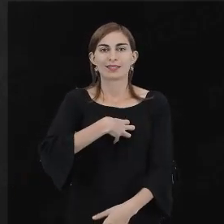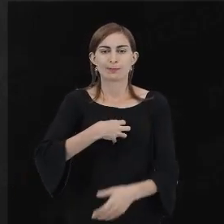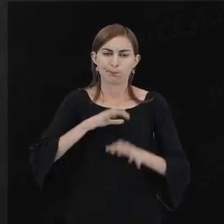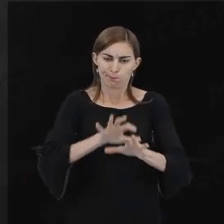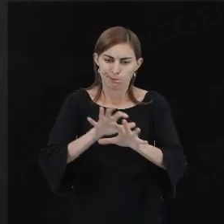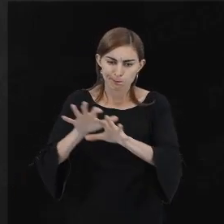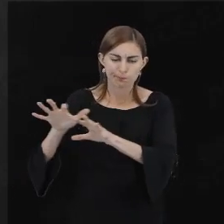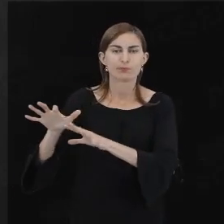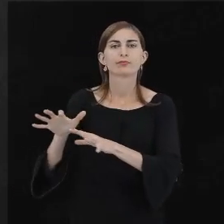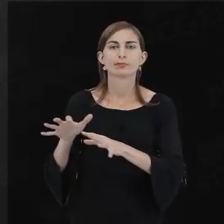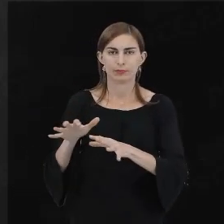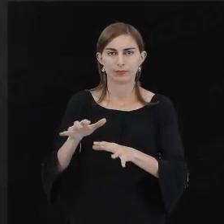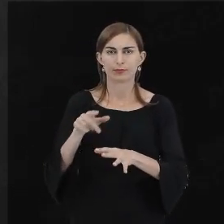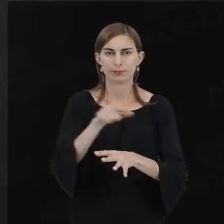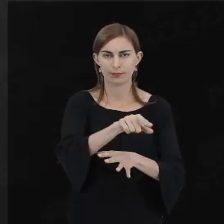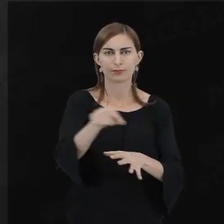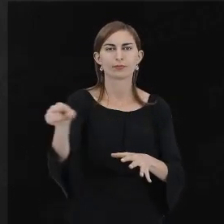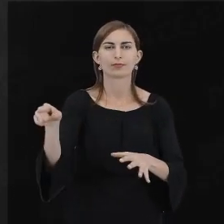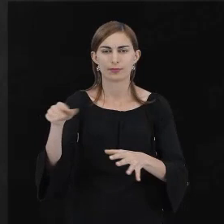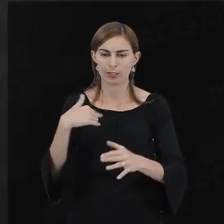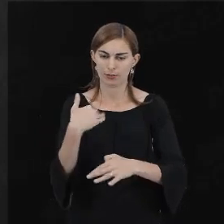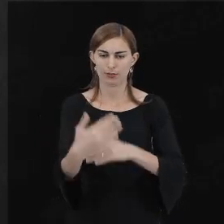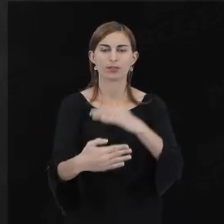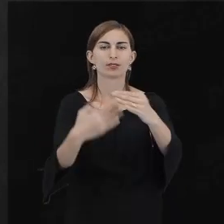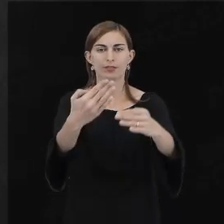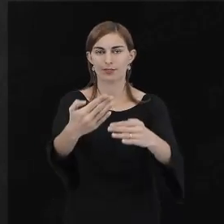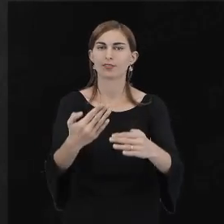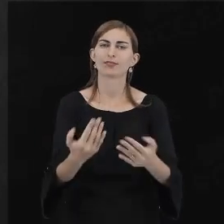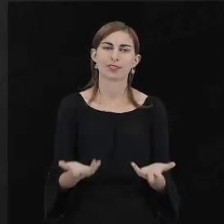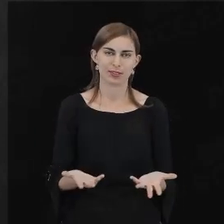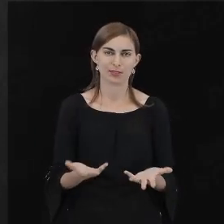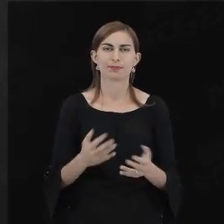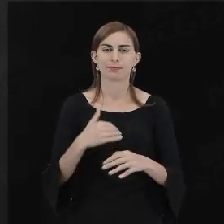para desenvolver determinada...